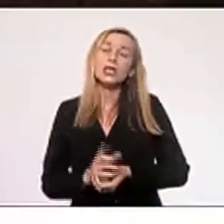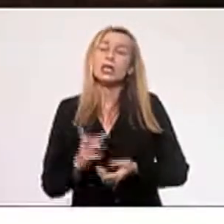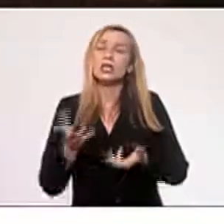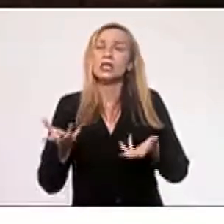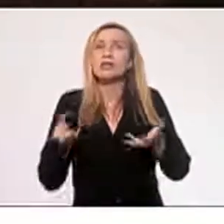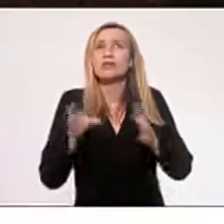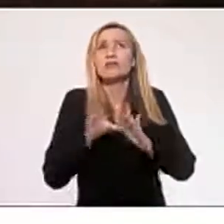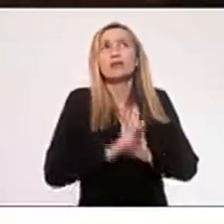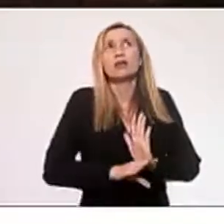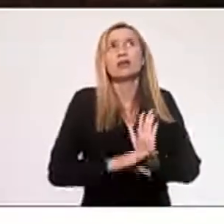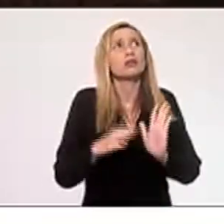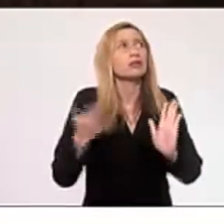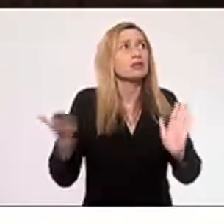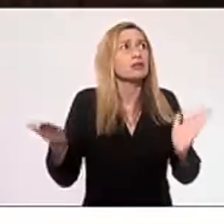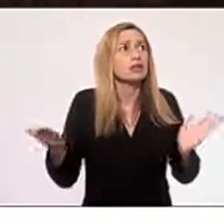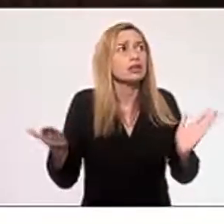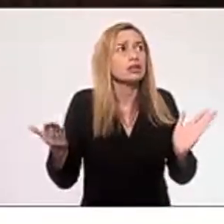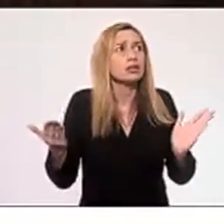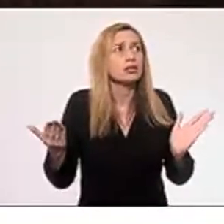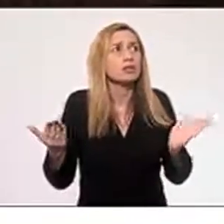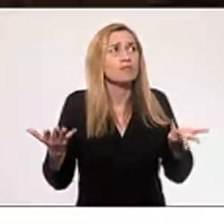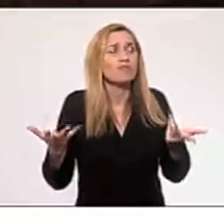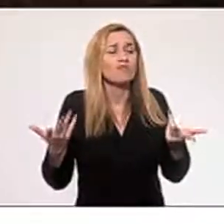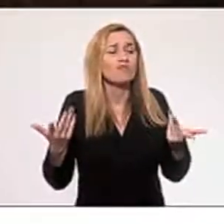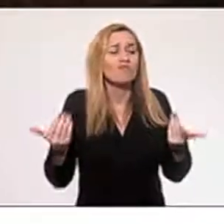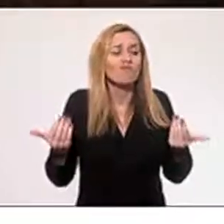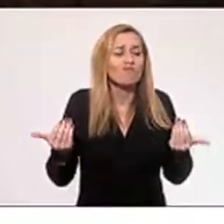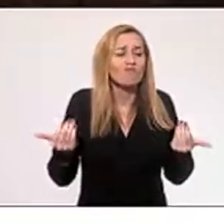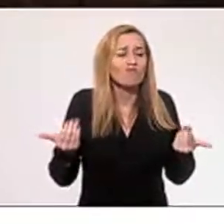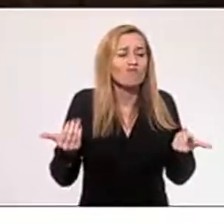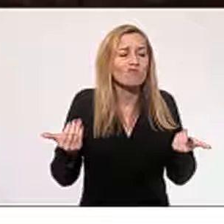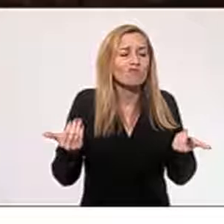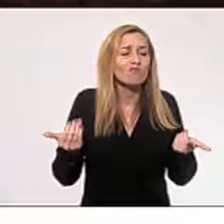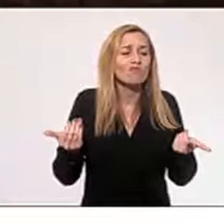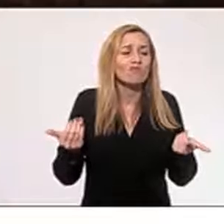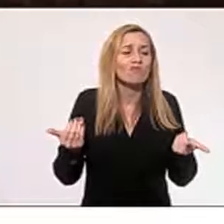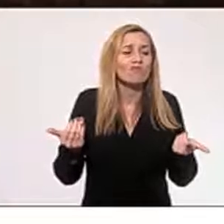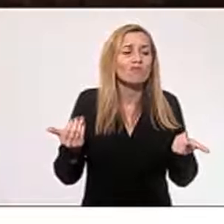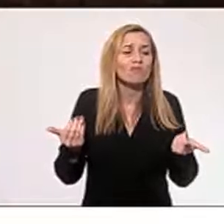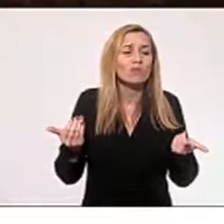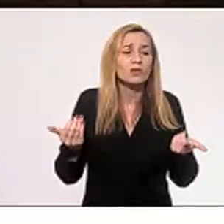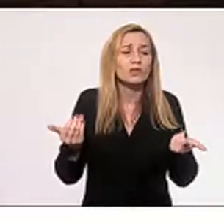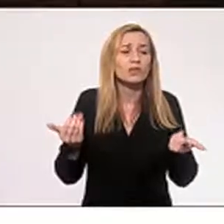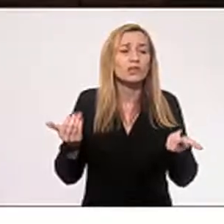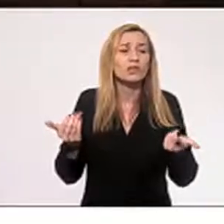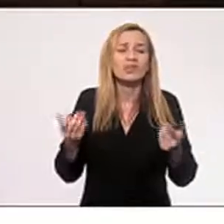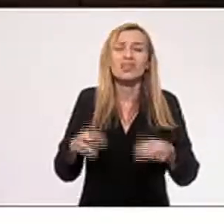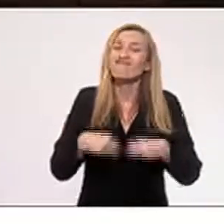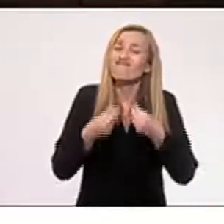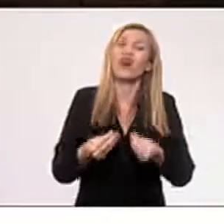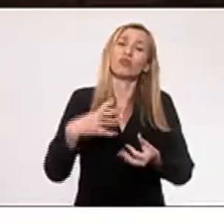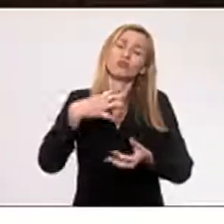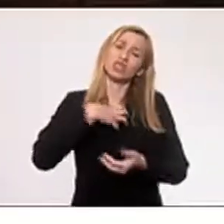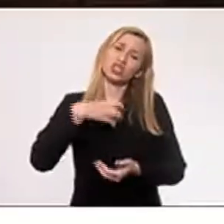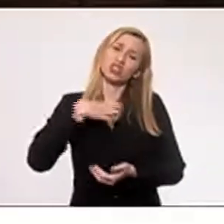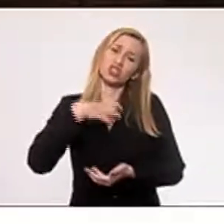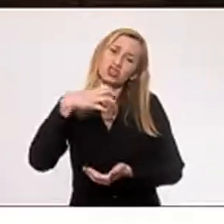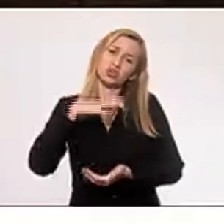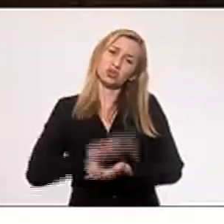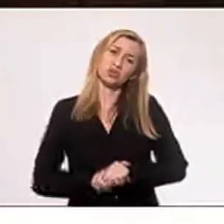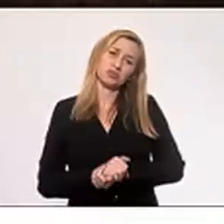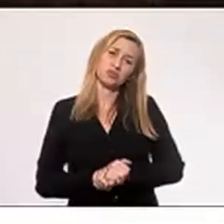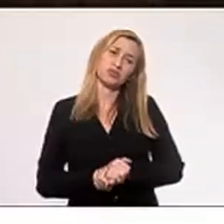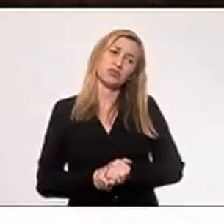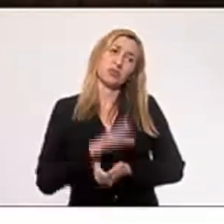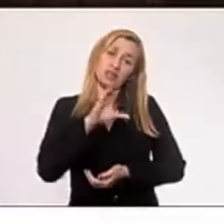emendas que buscam, na verdade, dar um sentido